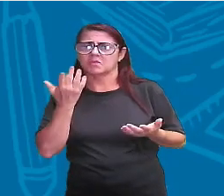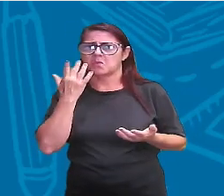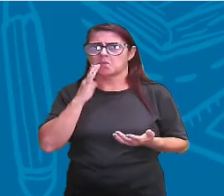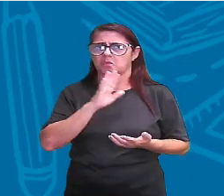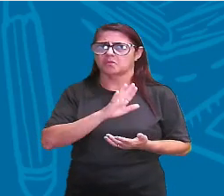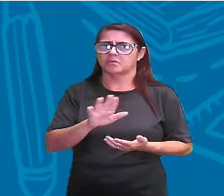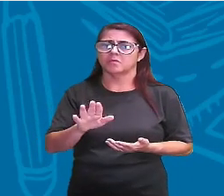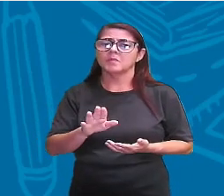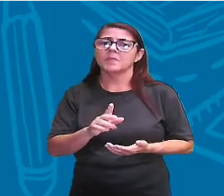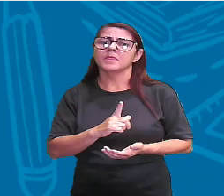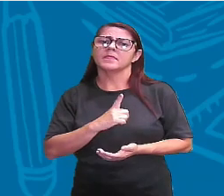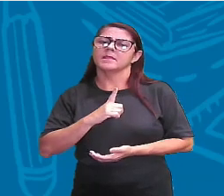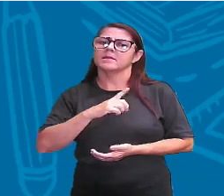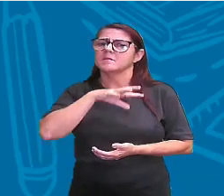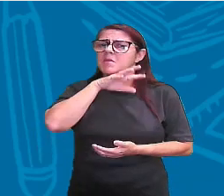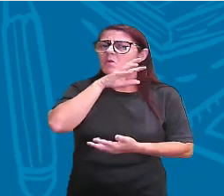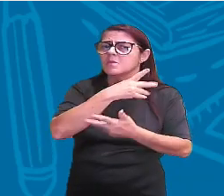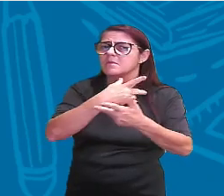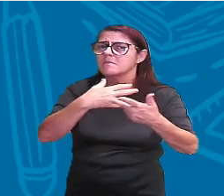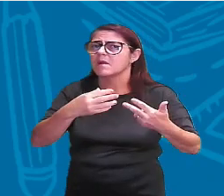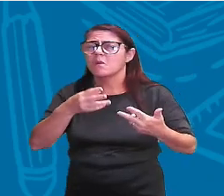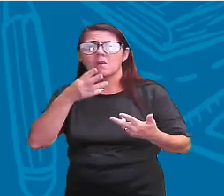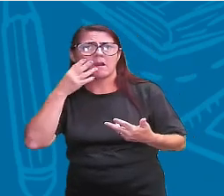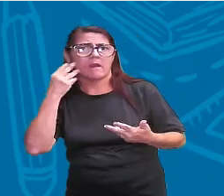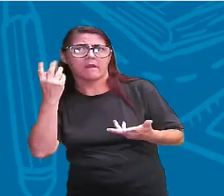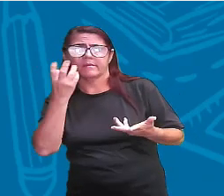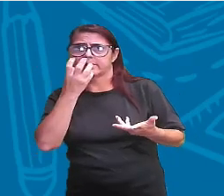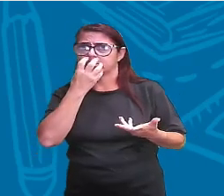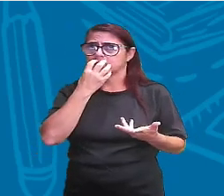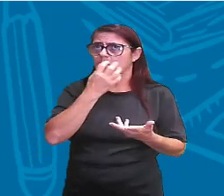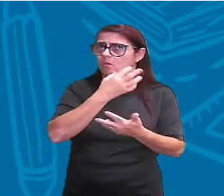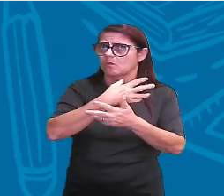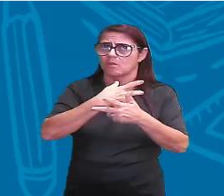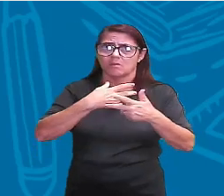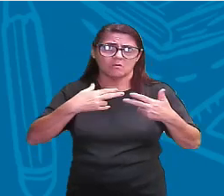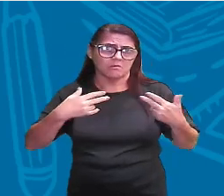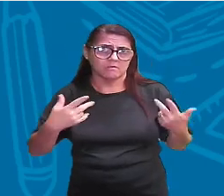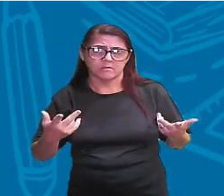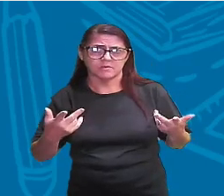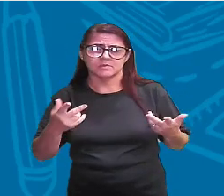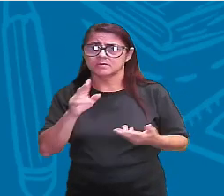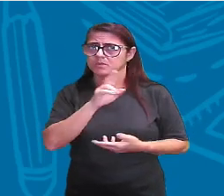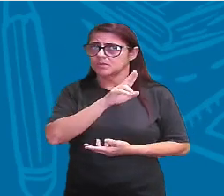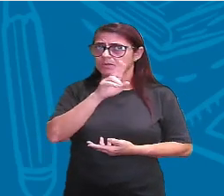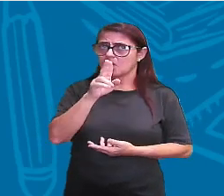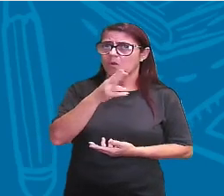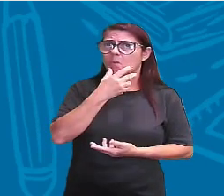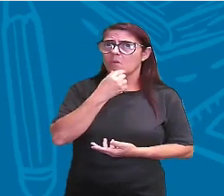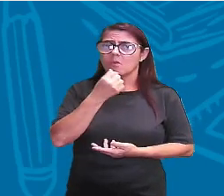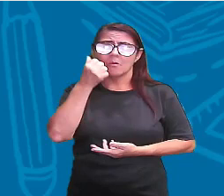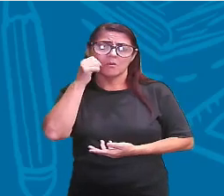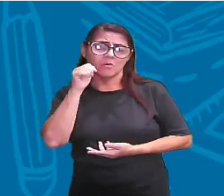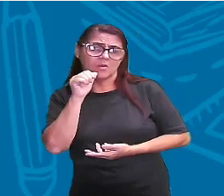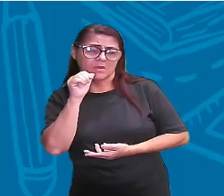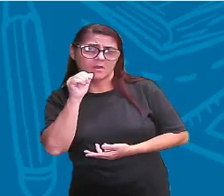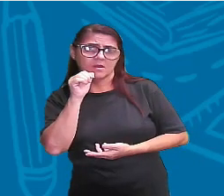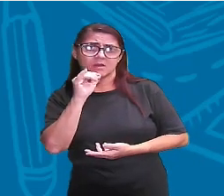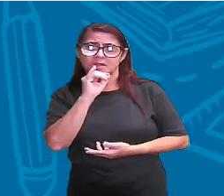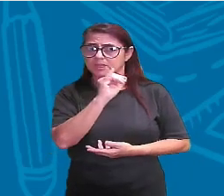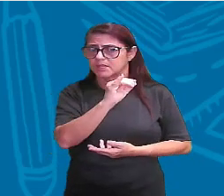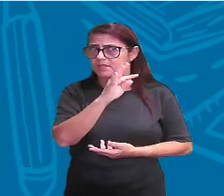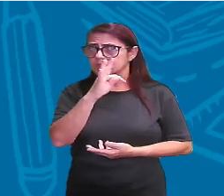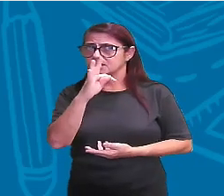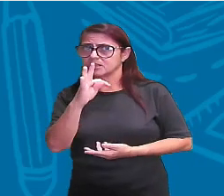a ele, a gente também utiliza aí uma forma especial. Gente, se você colocar he ou